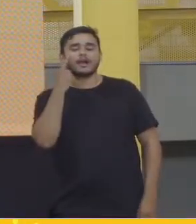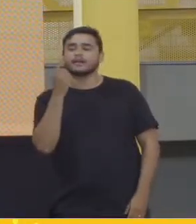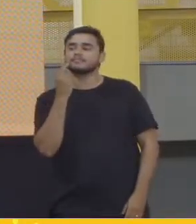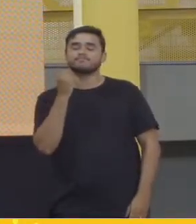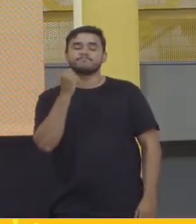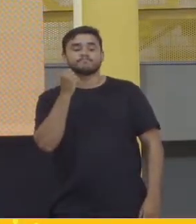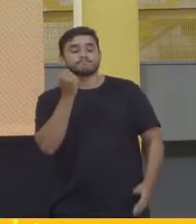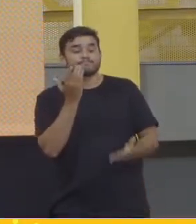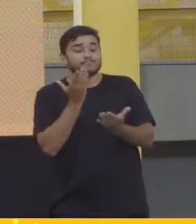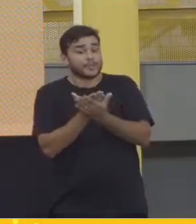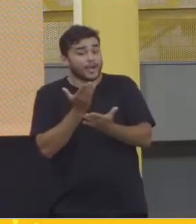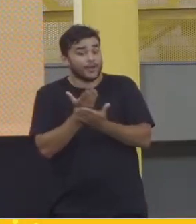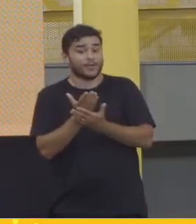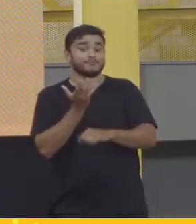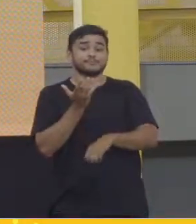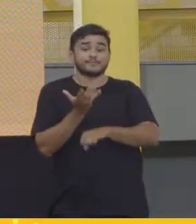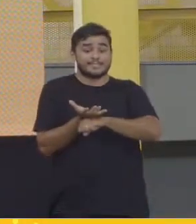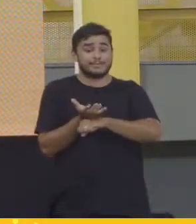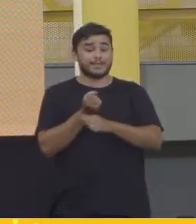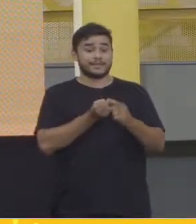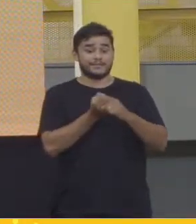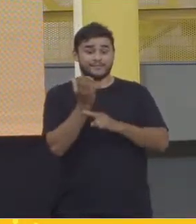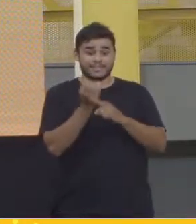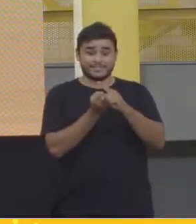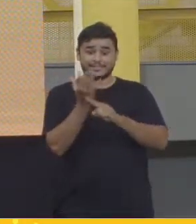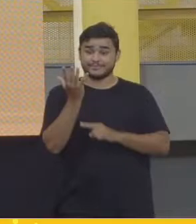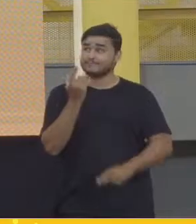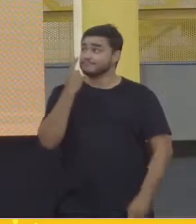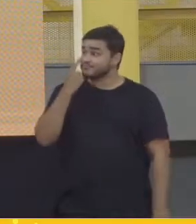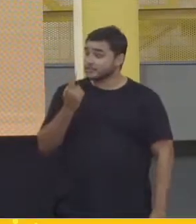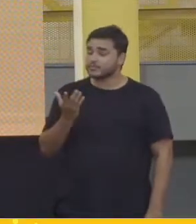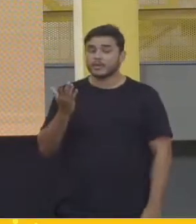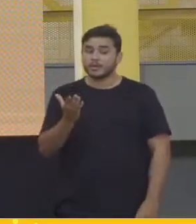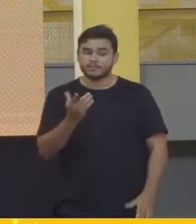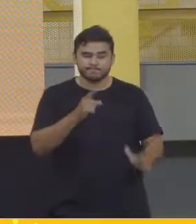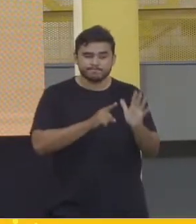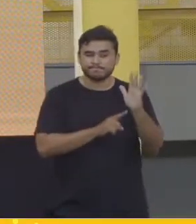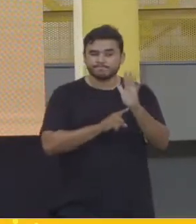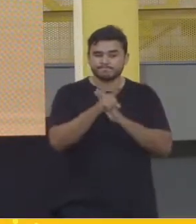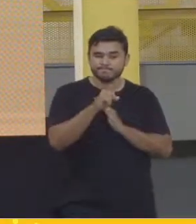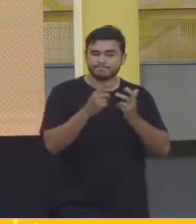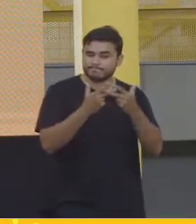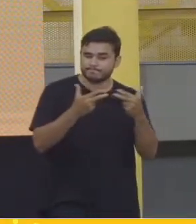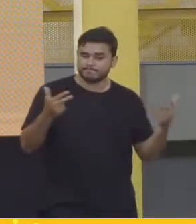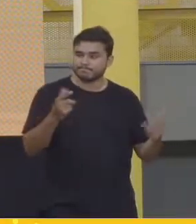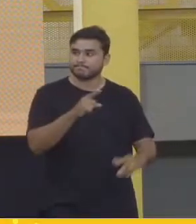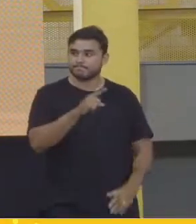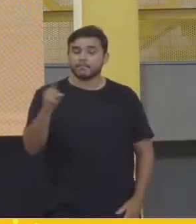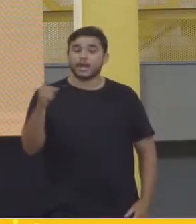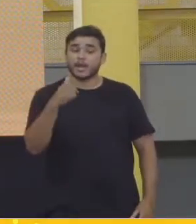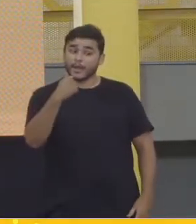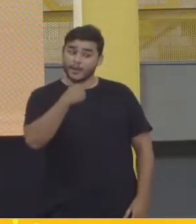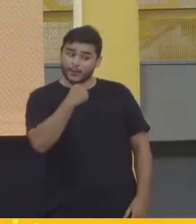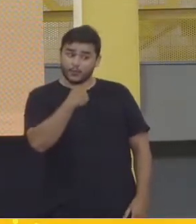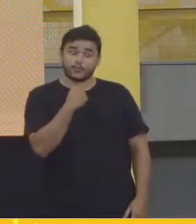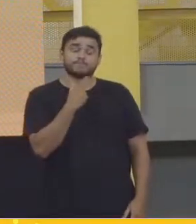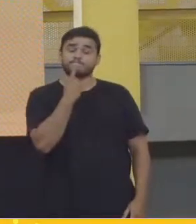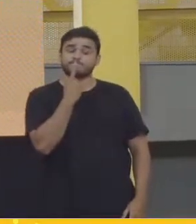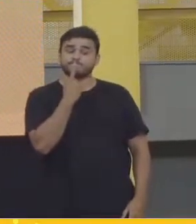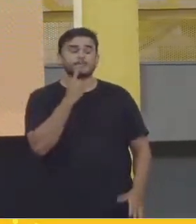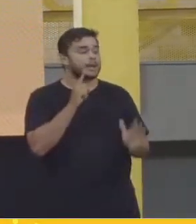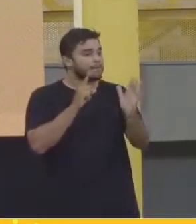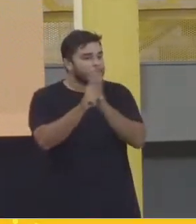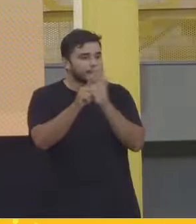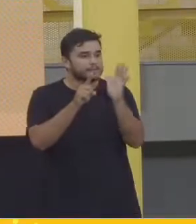aula. E agora vai ser de física. E ó, eu quero fazer uma pergunta pra vocês. Que eu faço toda a vida que